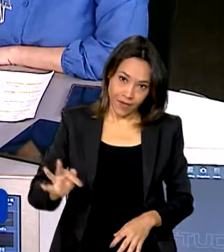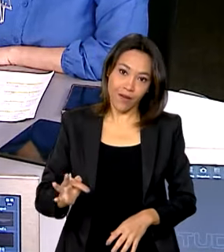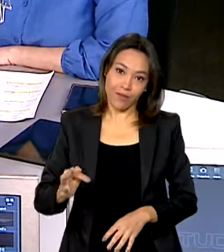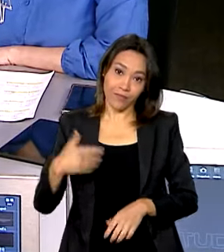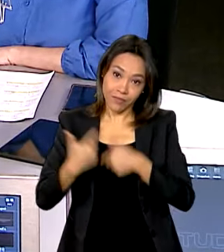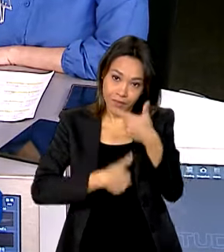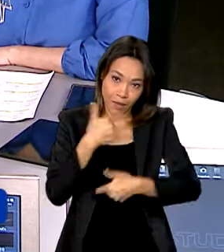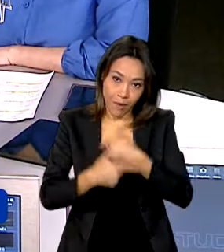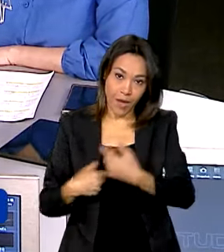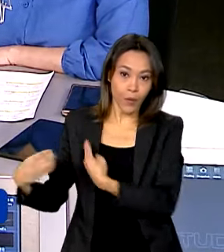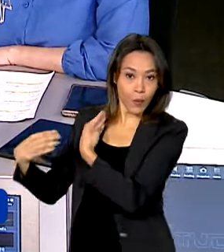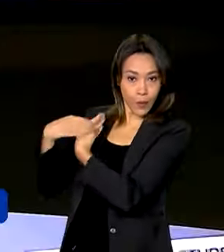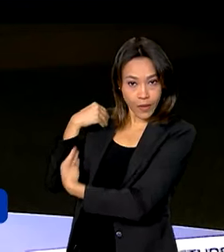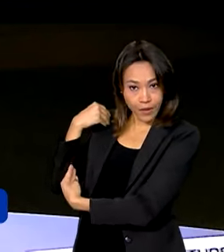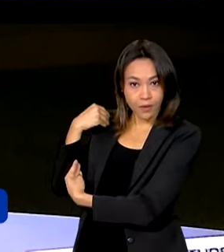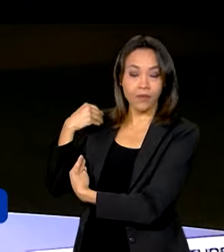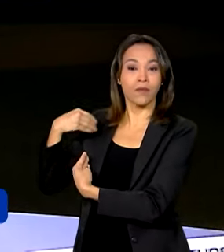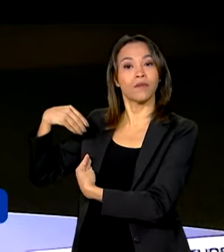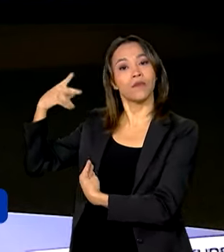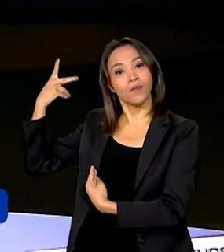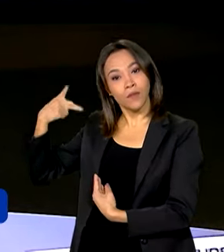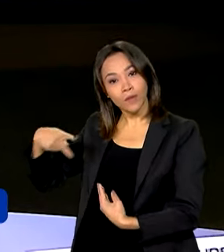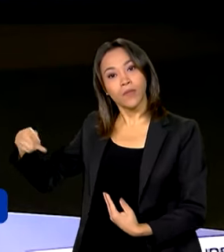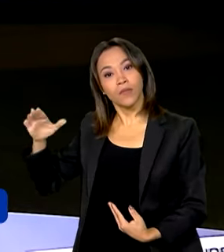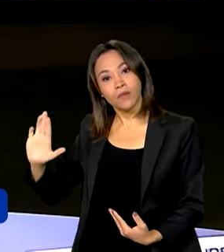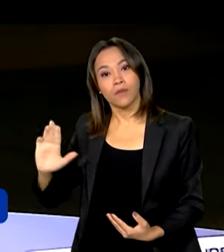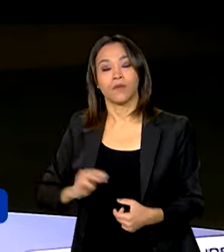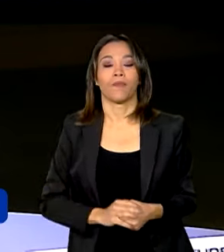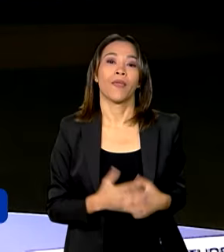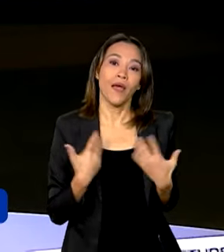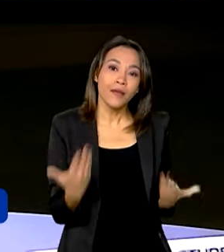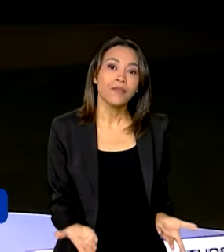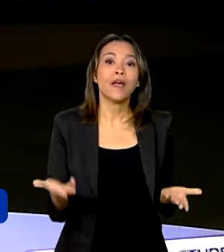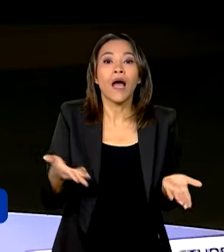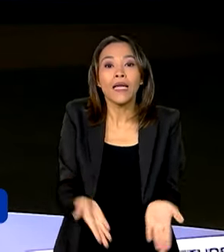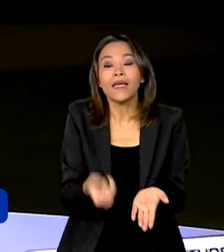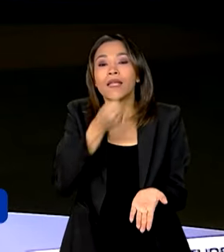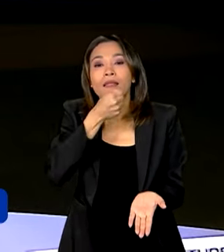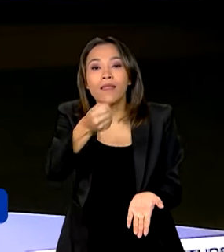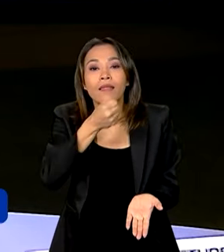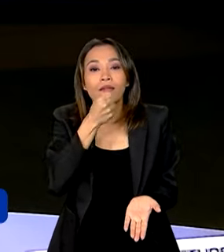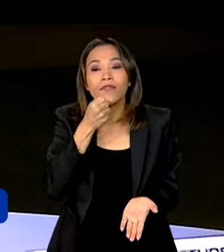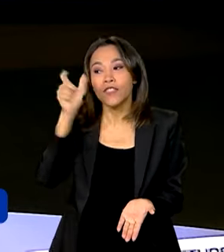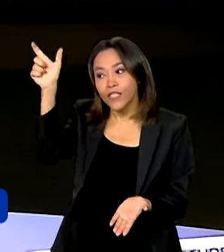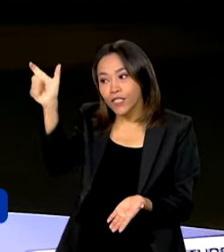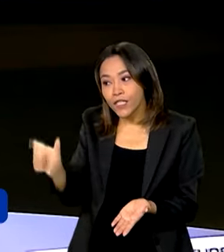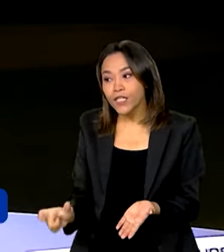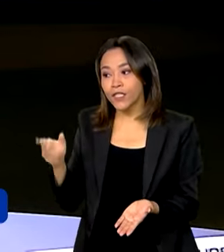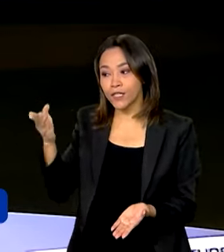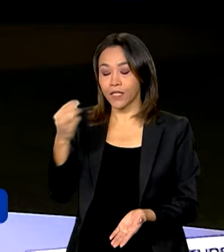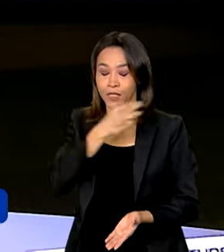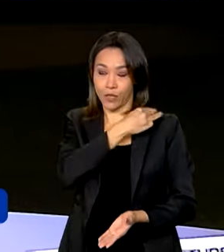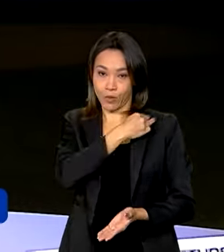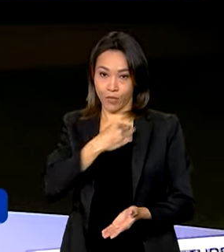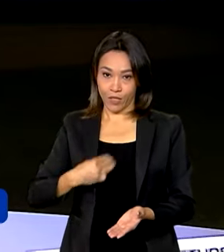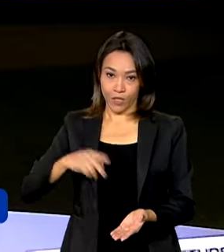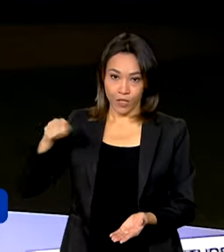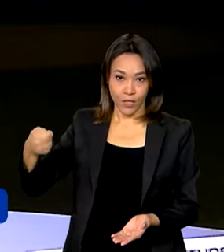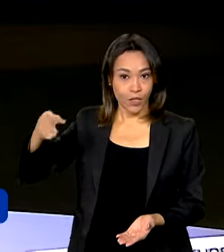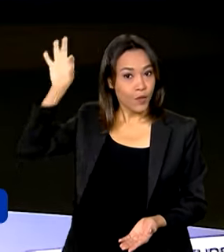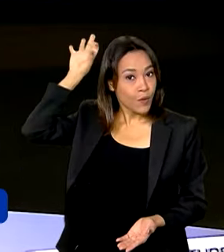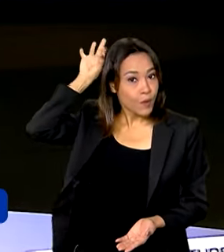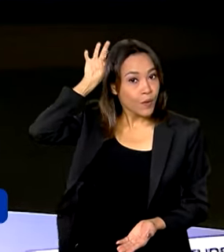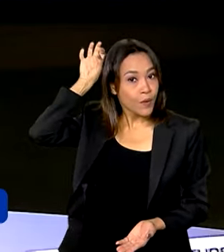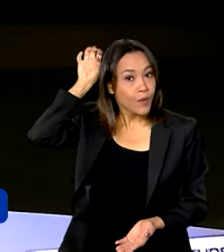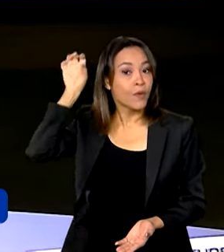do presidente é isso Bom dia Ministro recebe hoje o ministro da integração e desenvolvimento Regional valdeis Gois